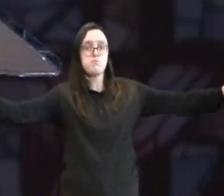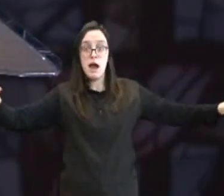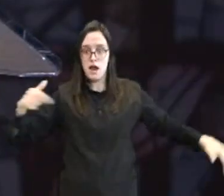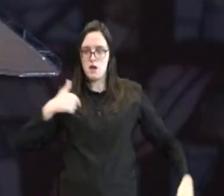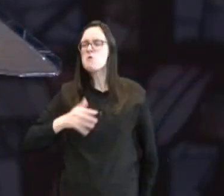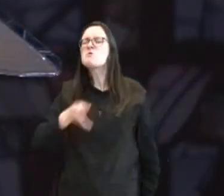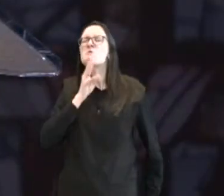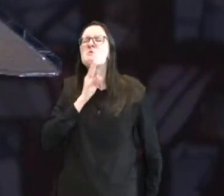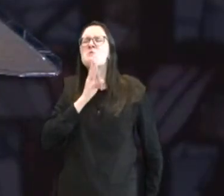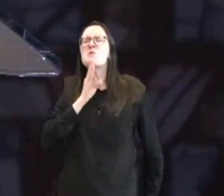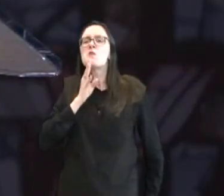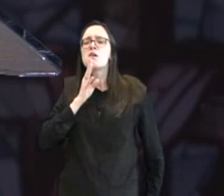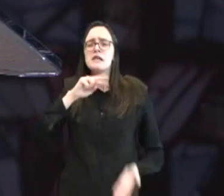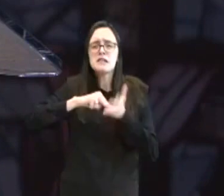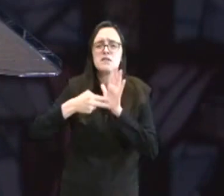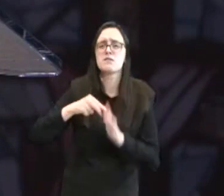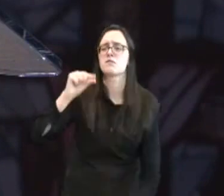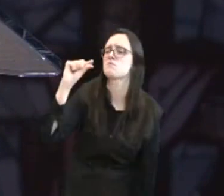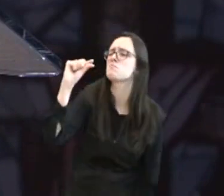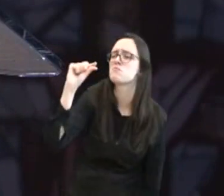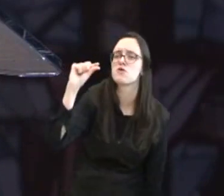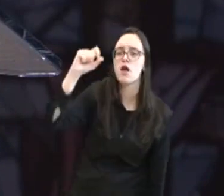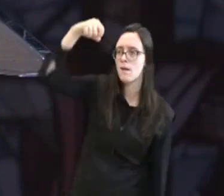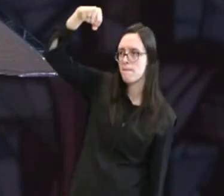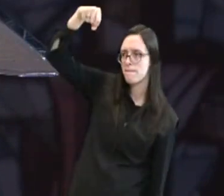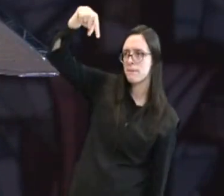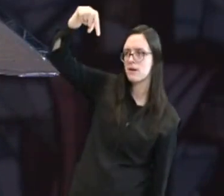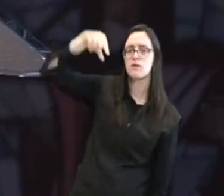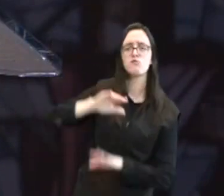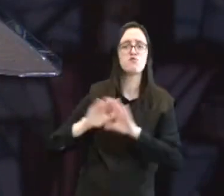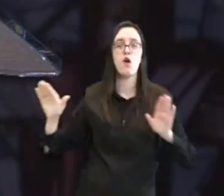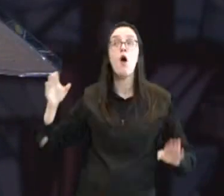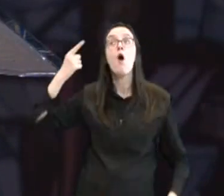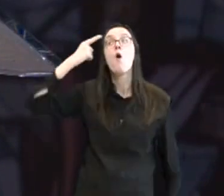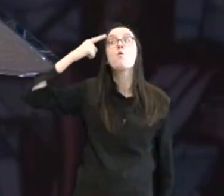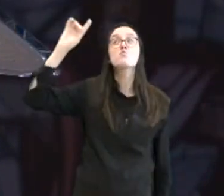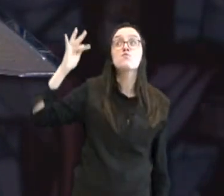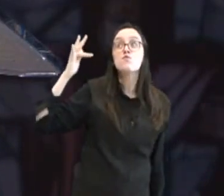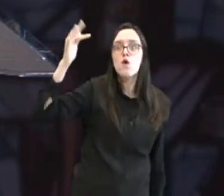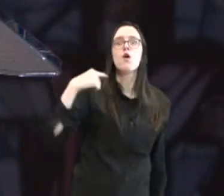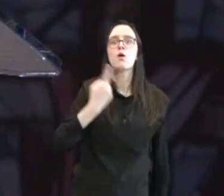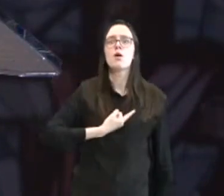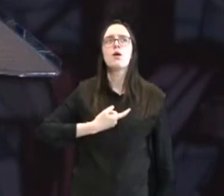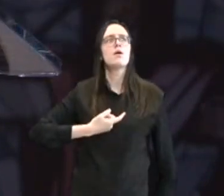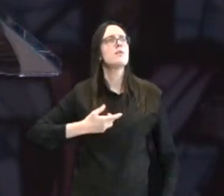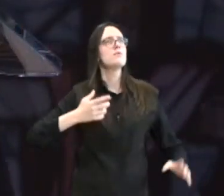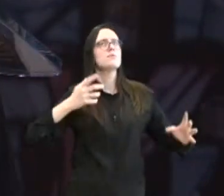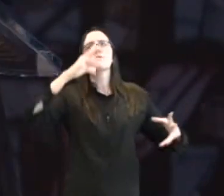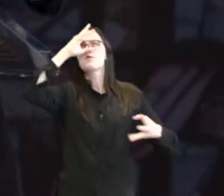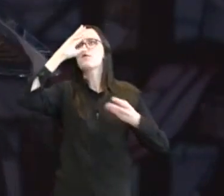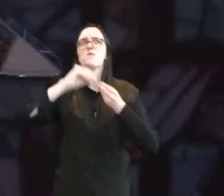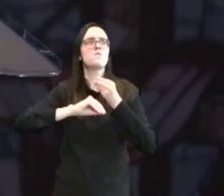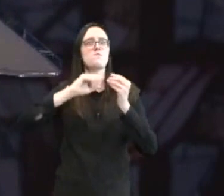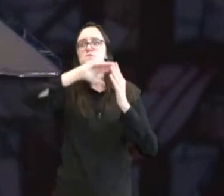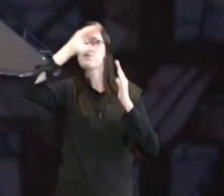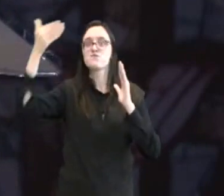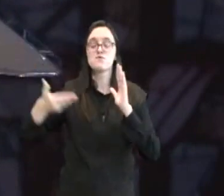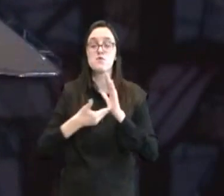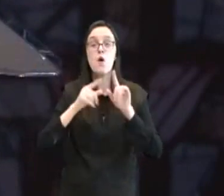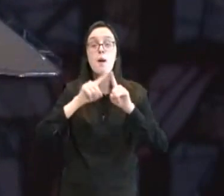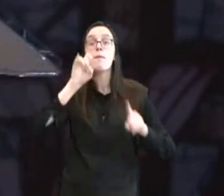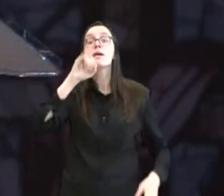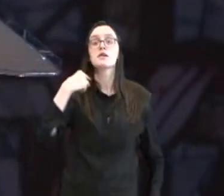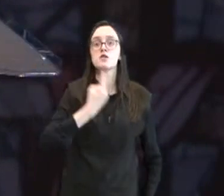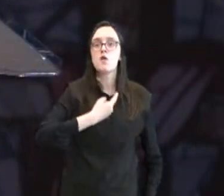mundo. Só um dia que saberemos tudo. Mas quanto mais sabermos, mais será a bênção